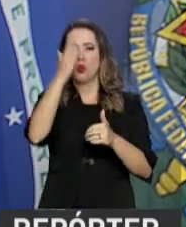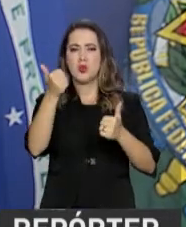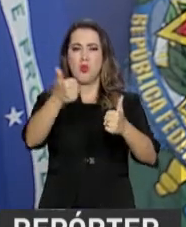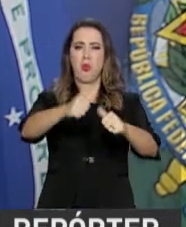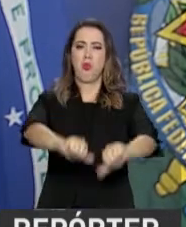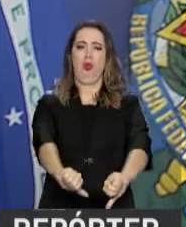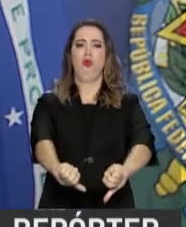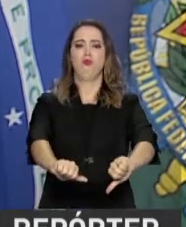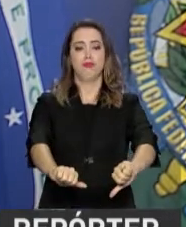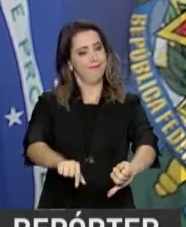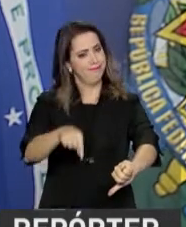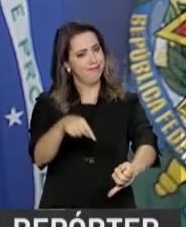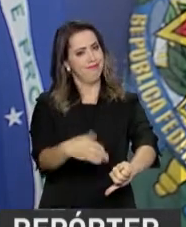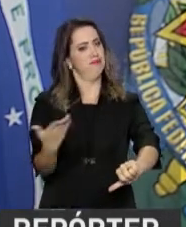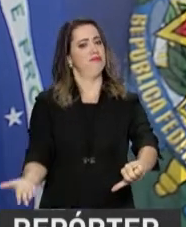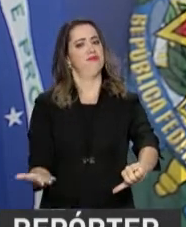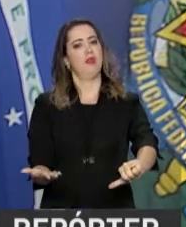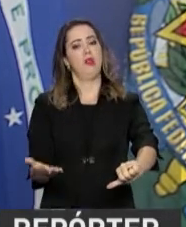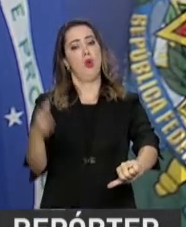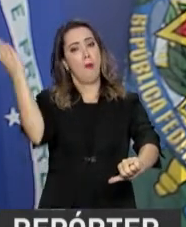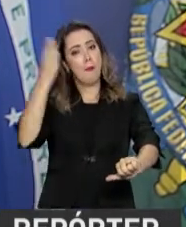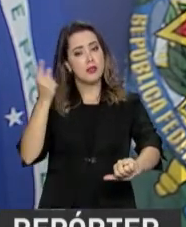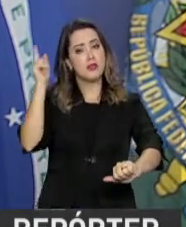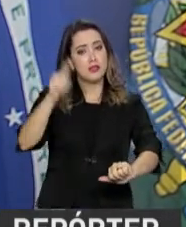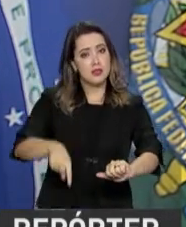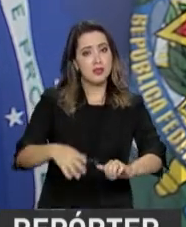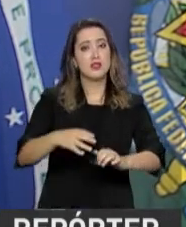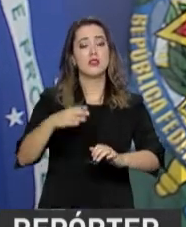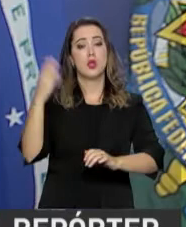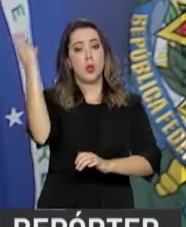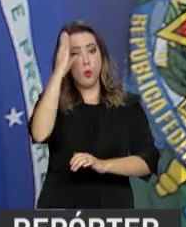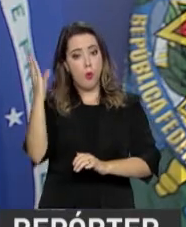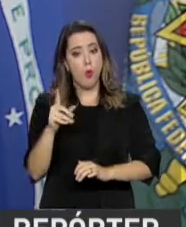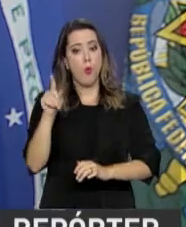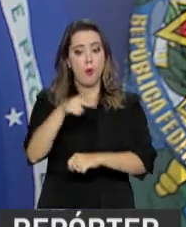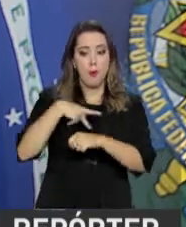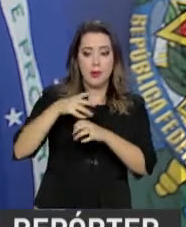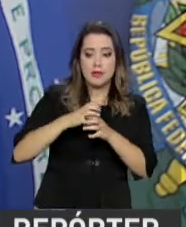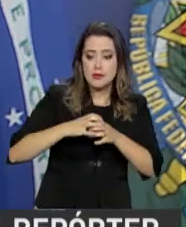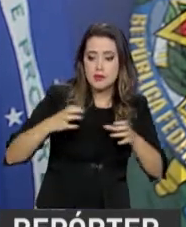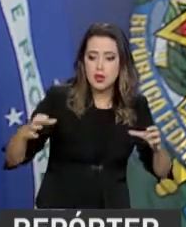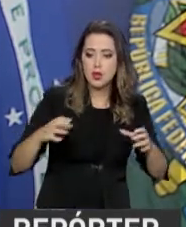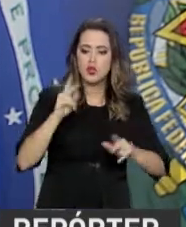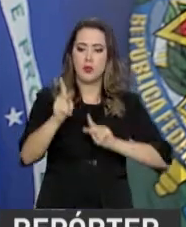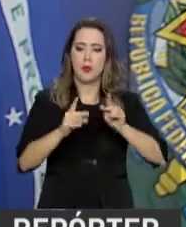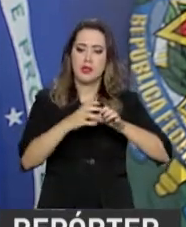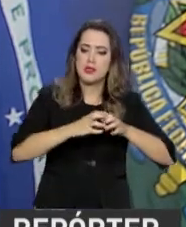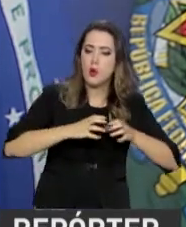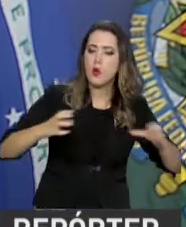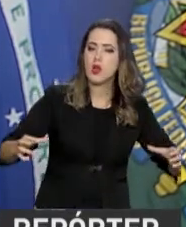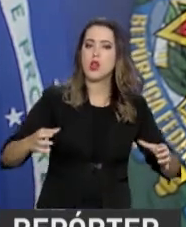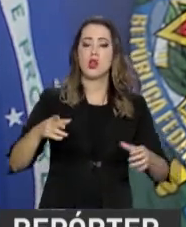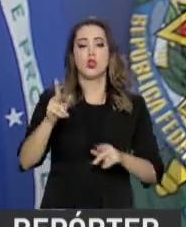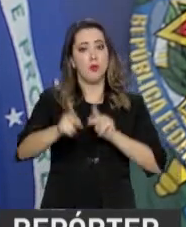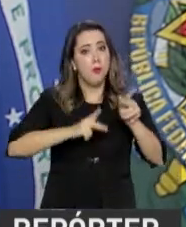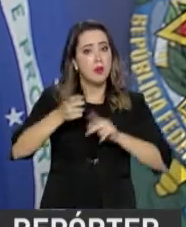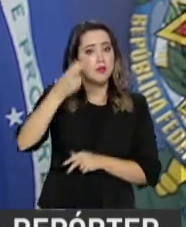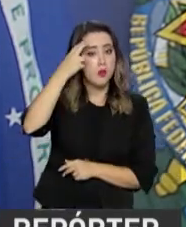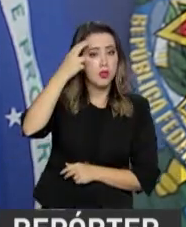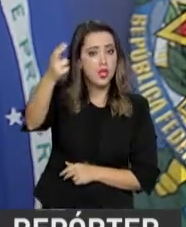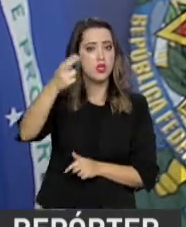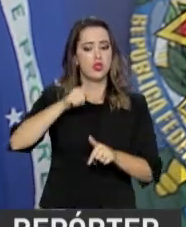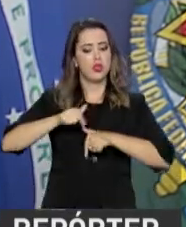o brasil não é o brasil é um país grande país tem um grande povo um povo talentoso trabalhador